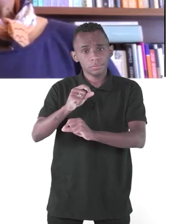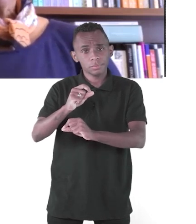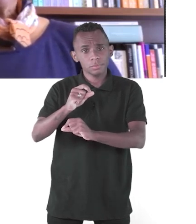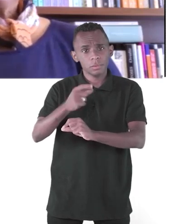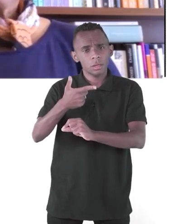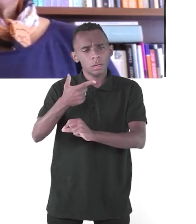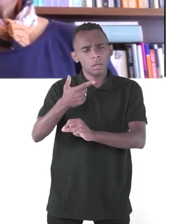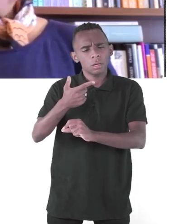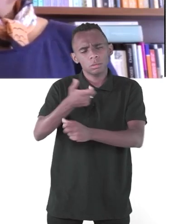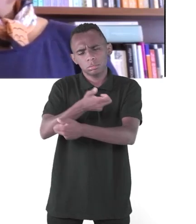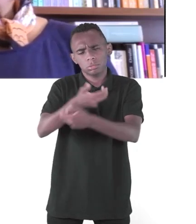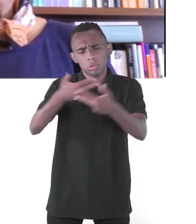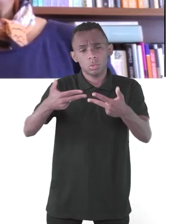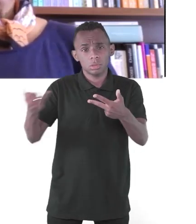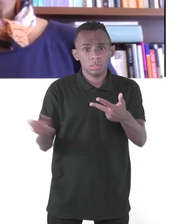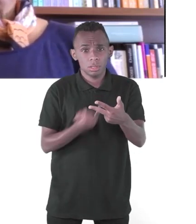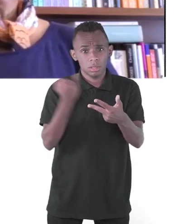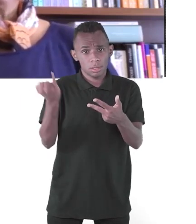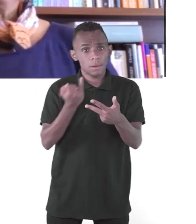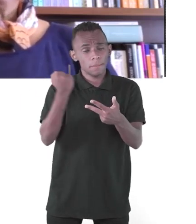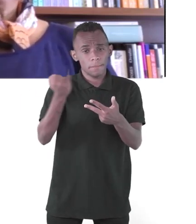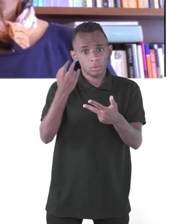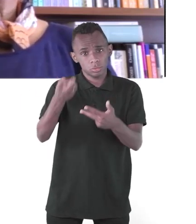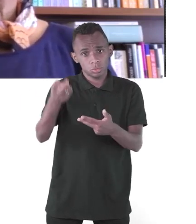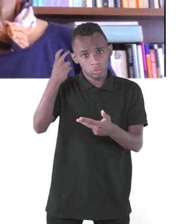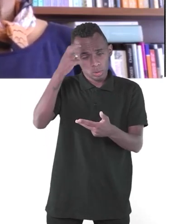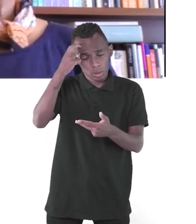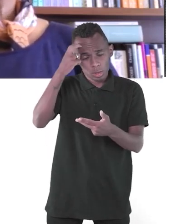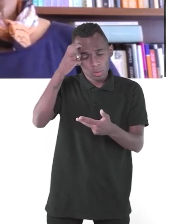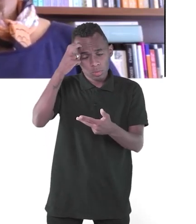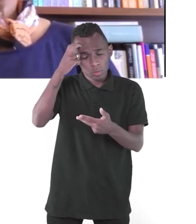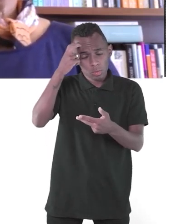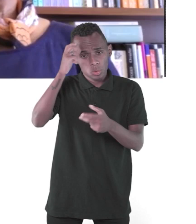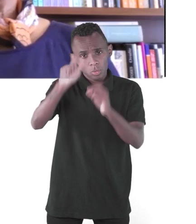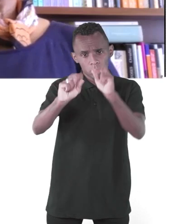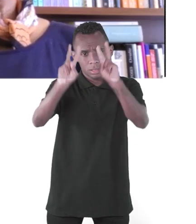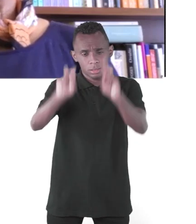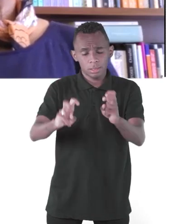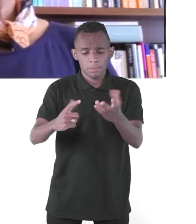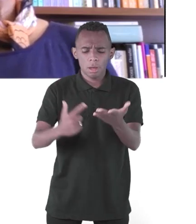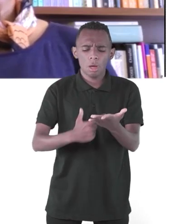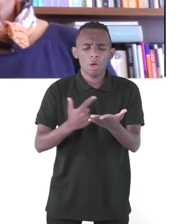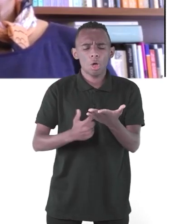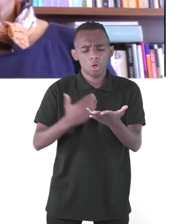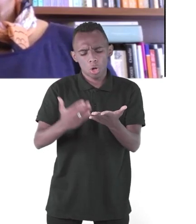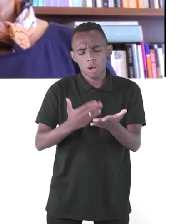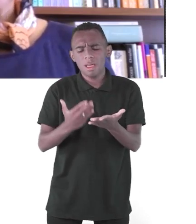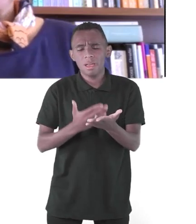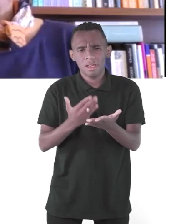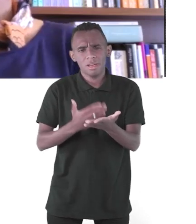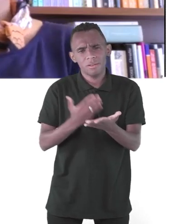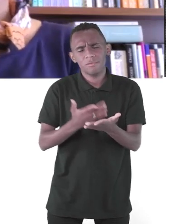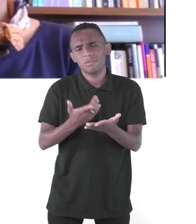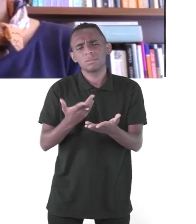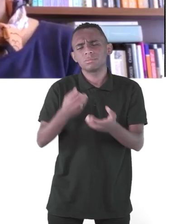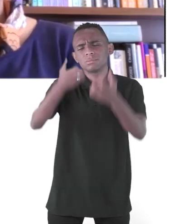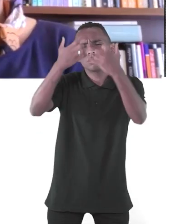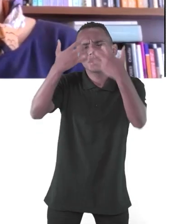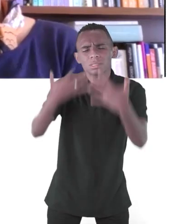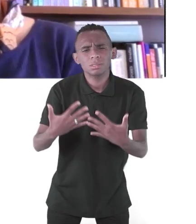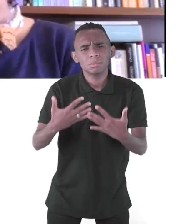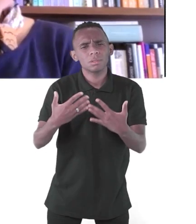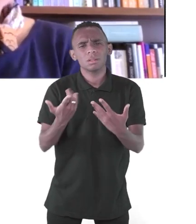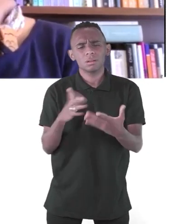puxadinha no elemento, para mim, que é chave desse mundo cultural que é o livro. Me fala, por favor, das